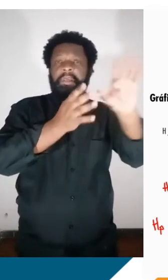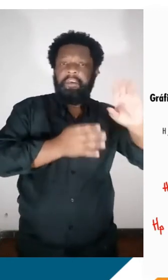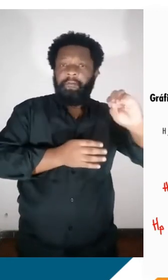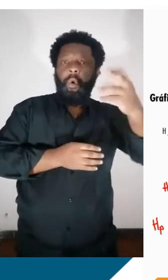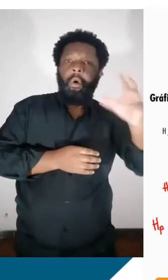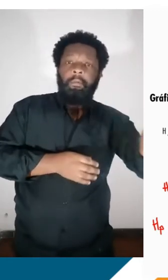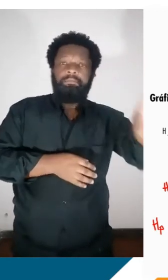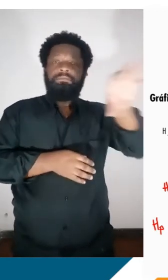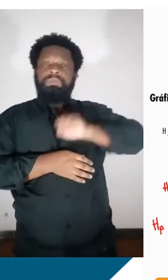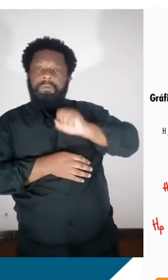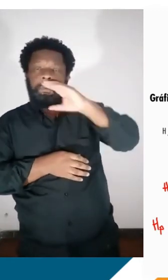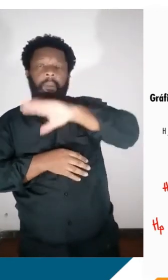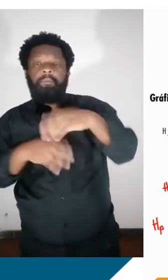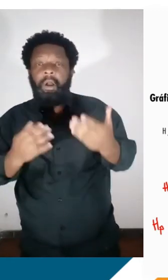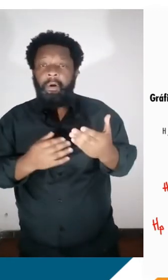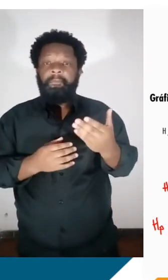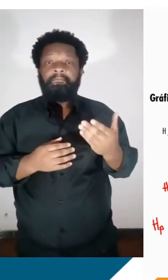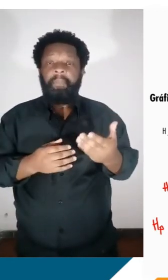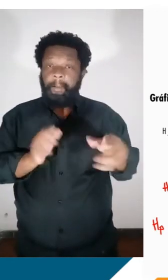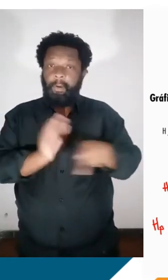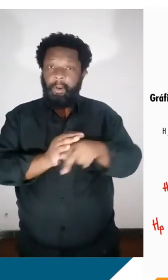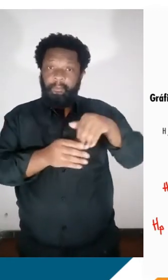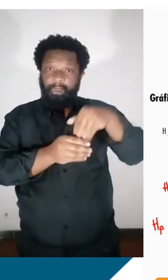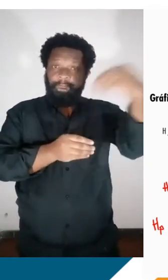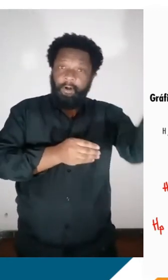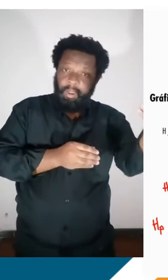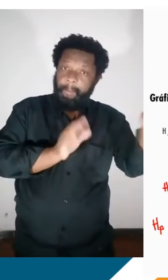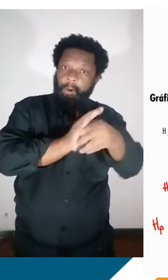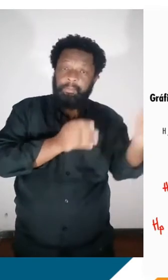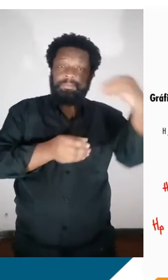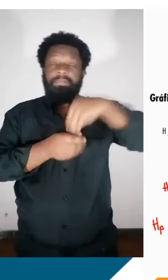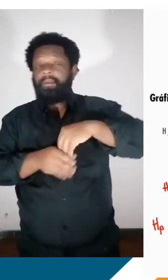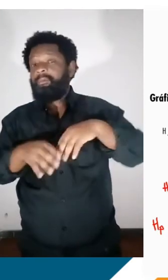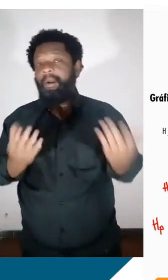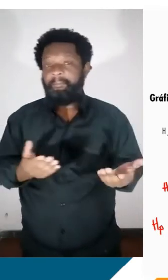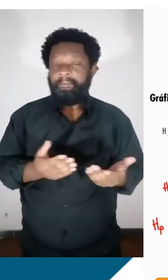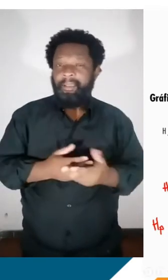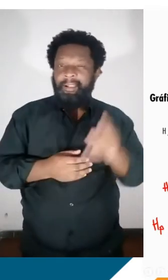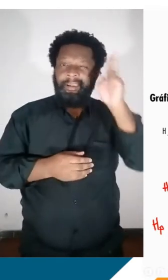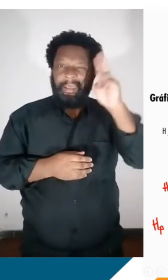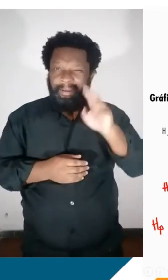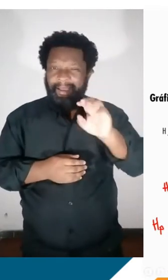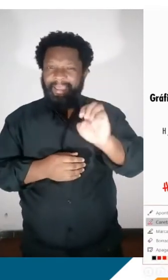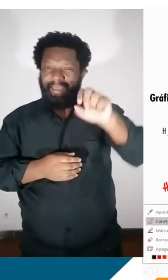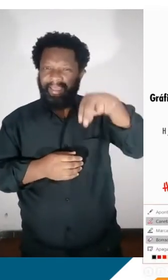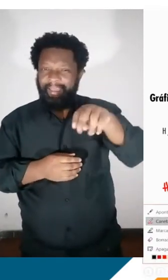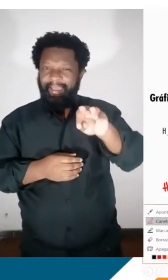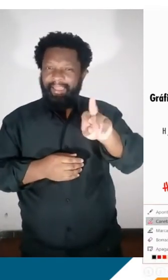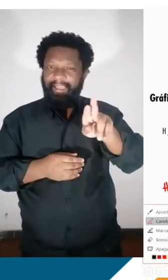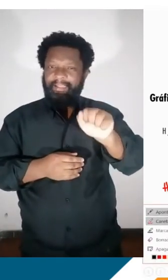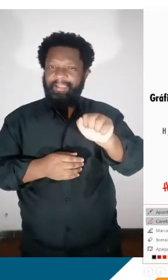é endotérmica ou ela é exotérmica? Lembra que a noção de entalpia está associada com